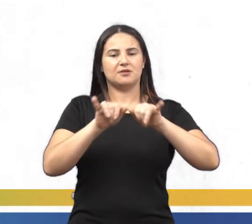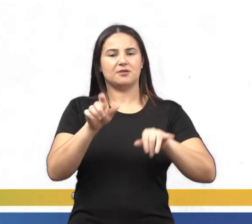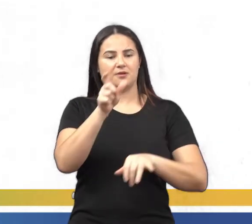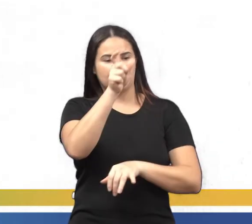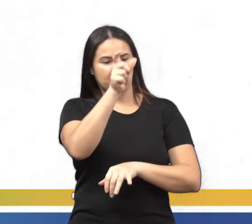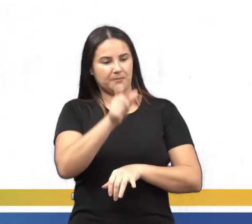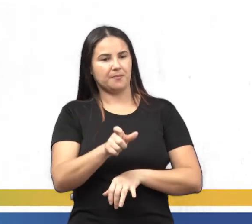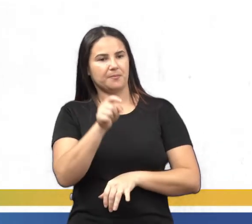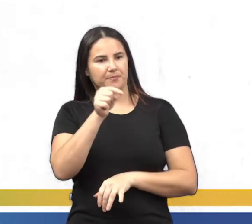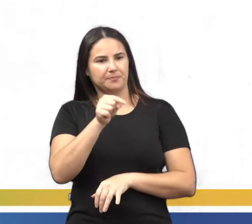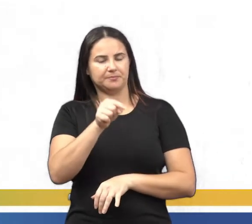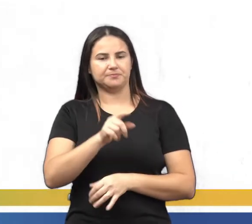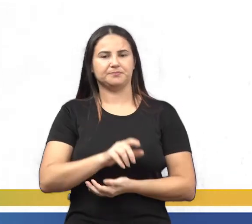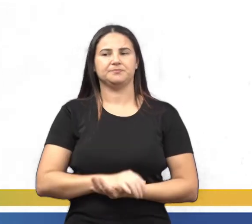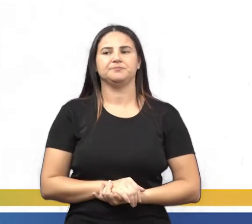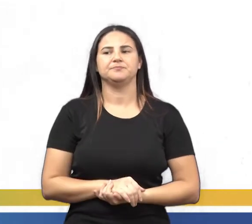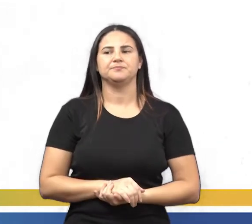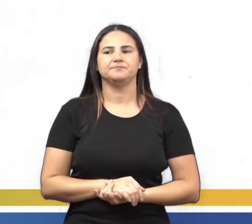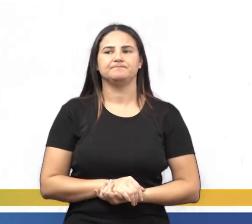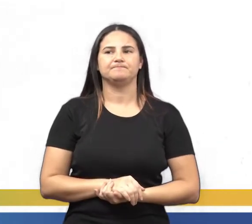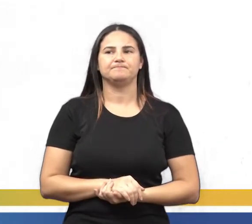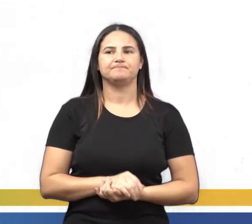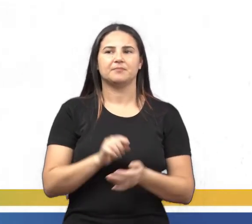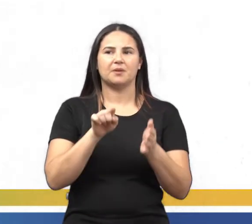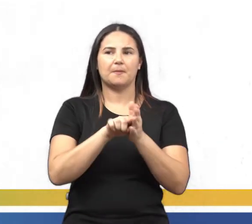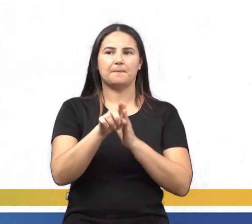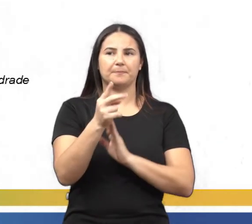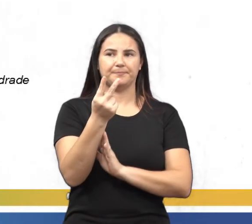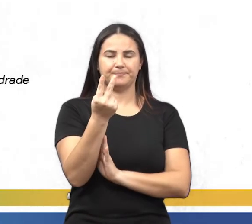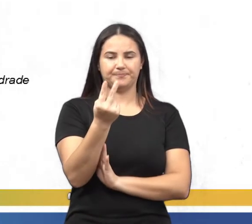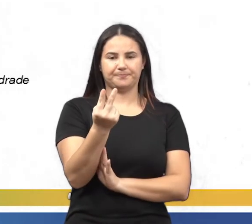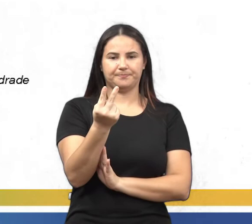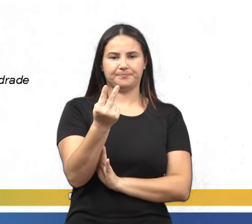né? Vamos para a segunda questão?